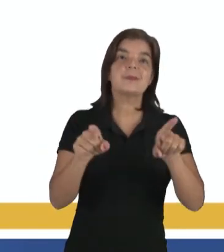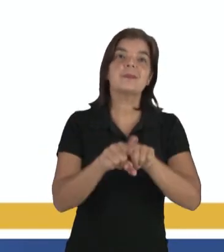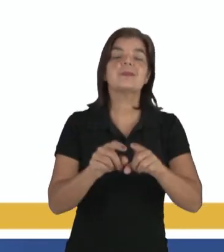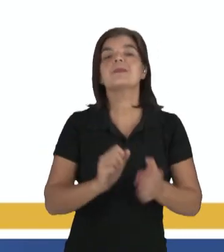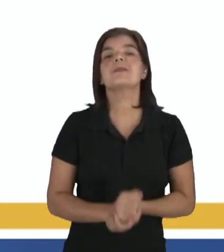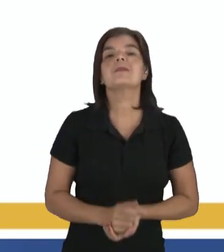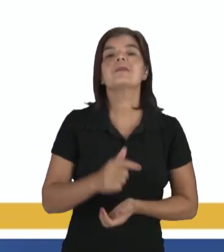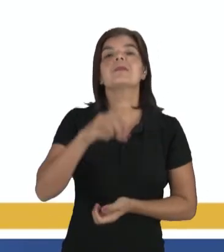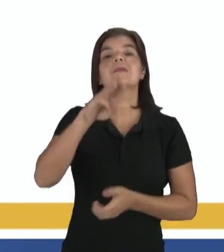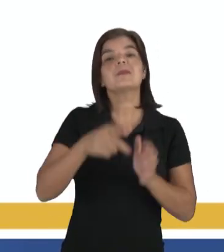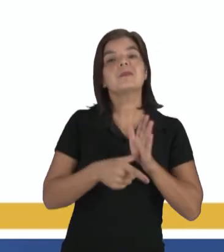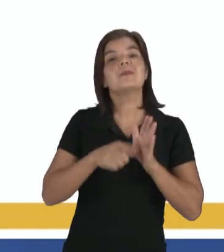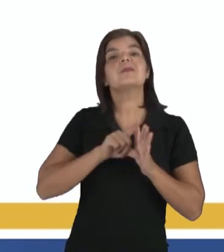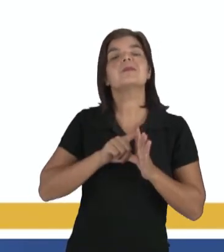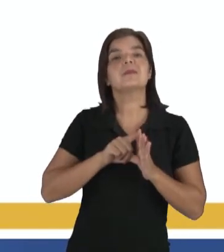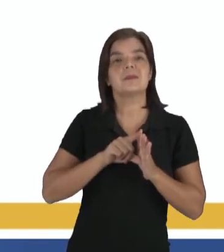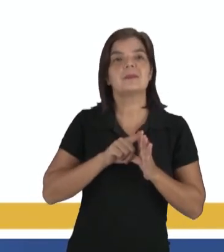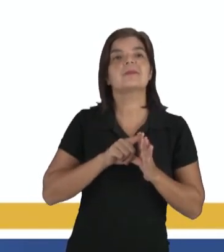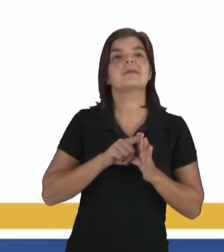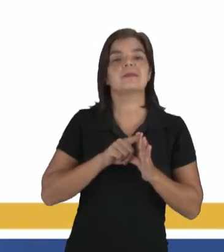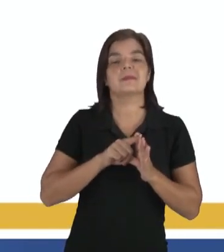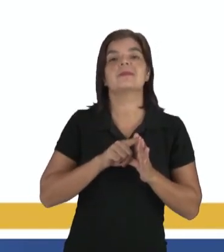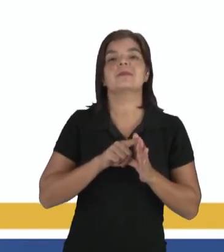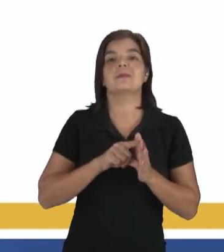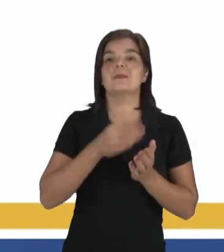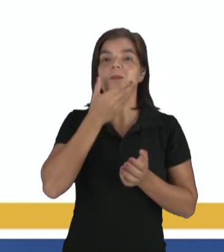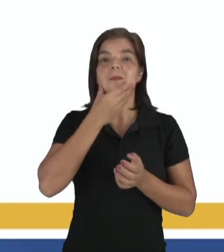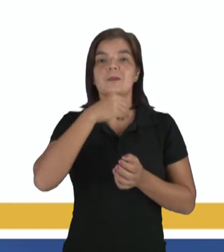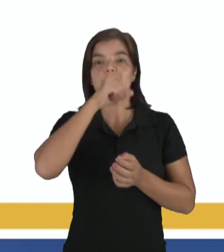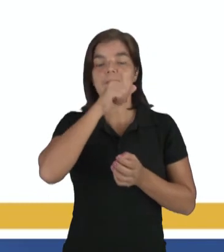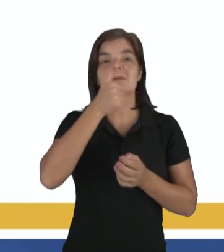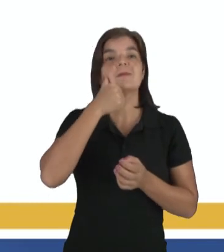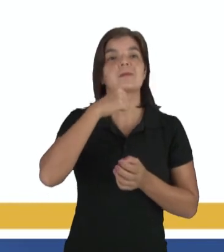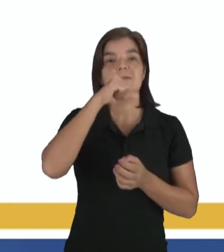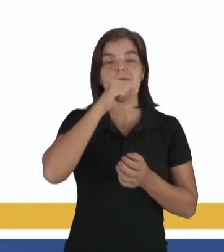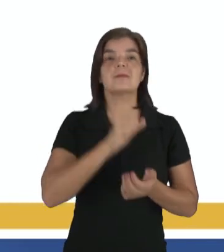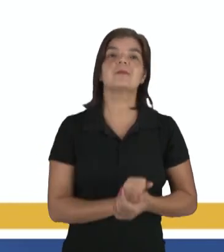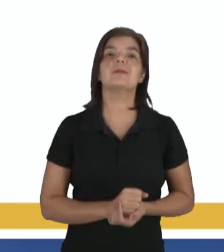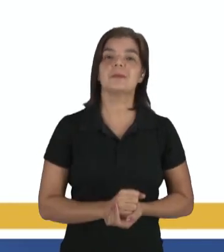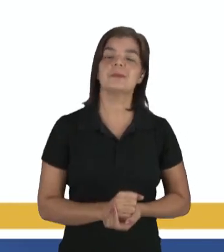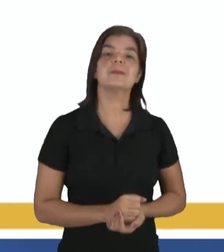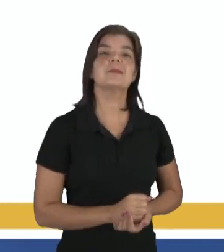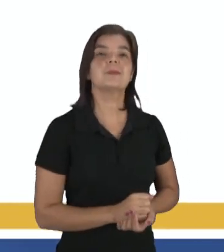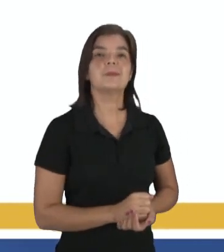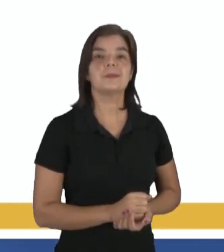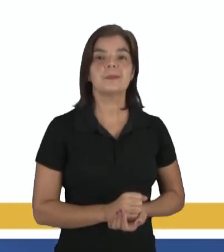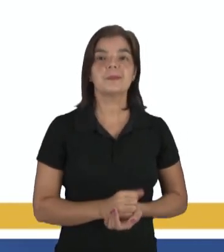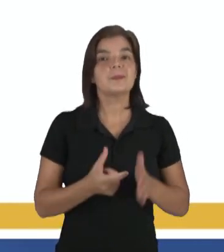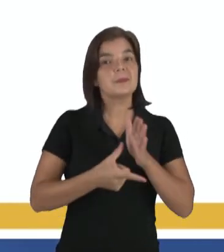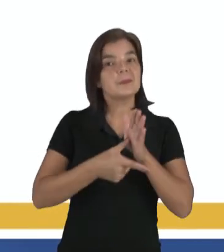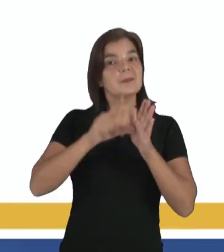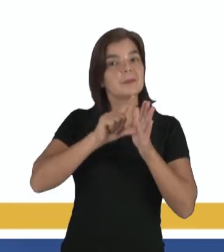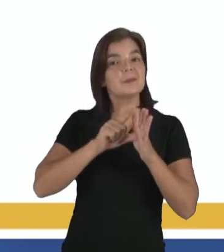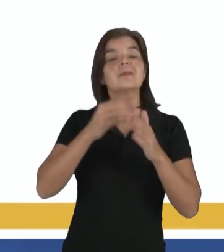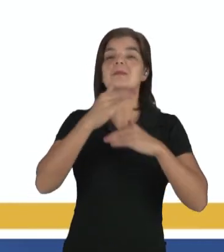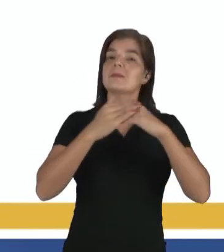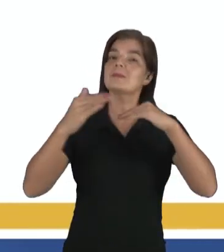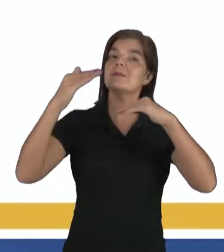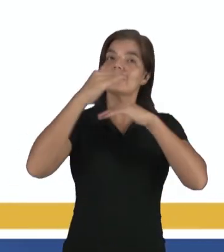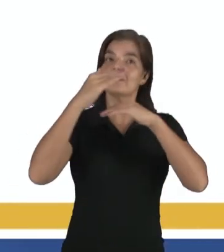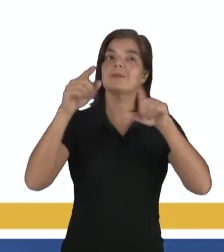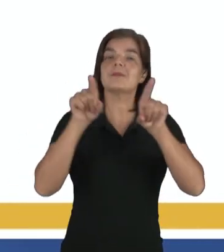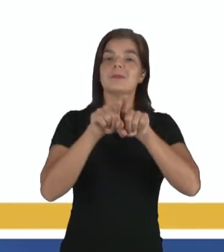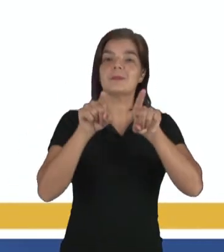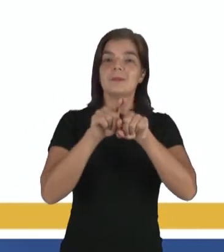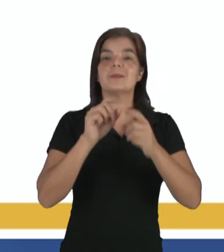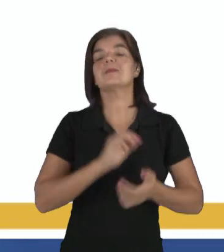E aí quem foi que veio antes fala animada Então tá acima deles Fala aí Mader e mais para cima um pouco nós